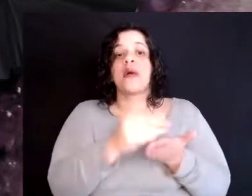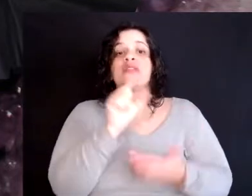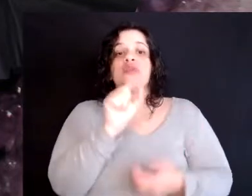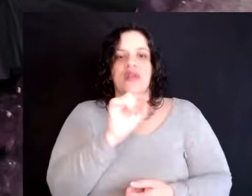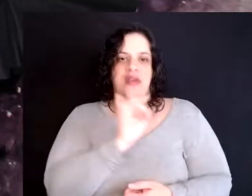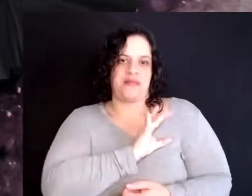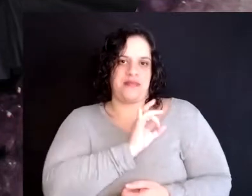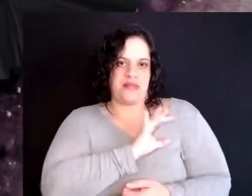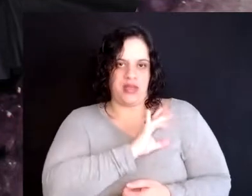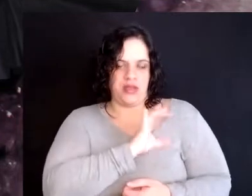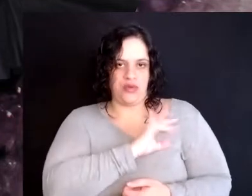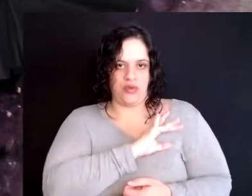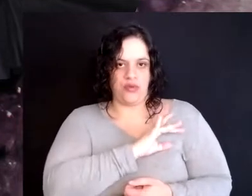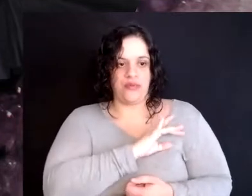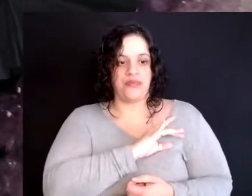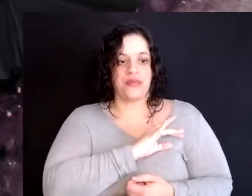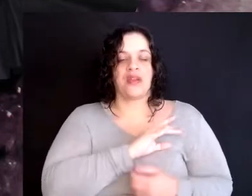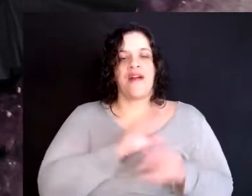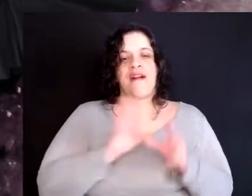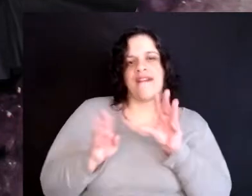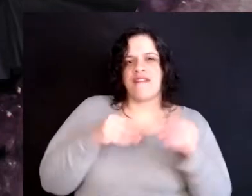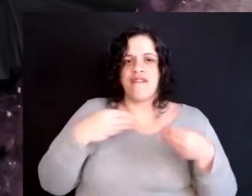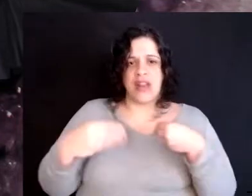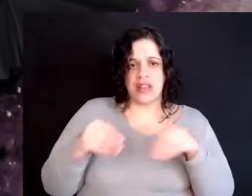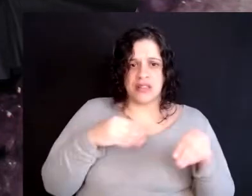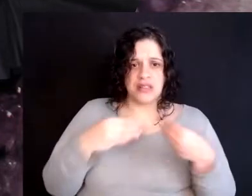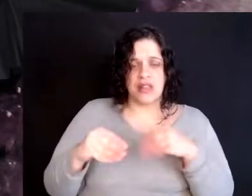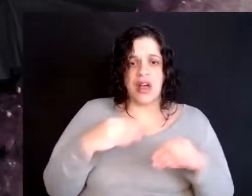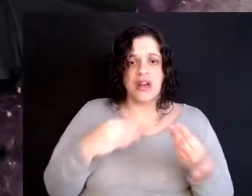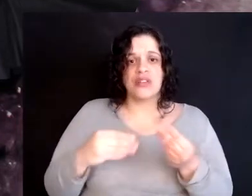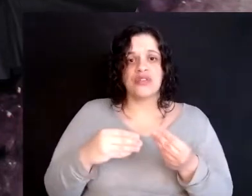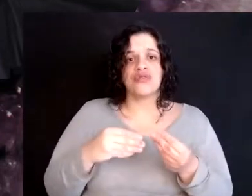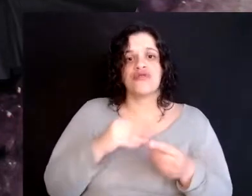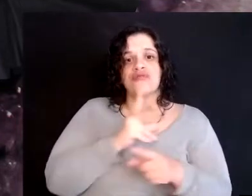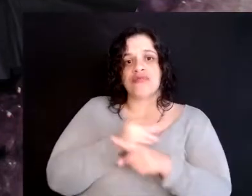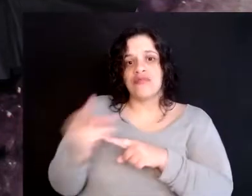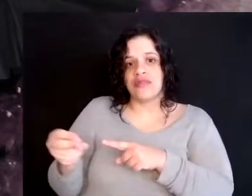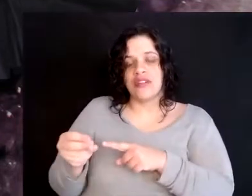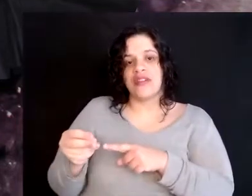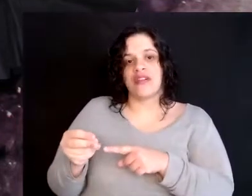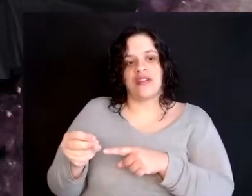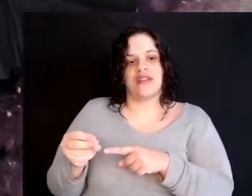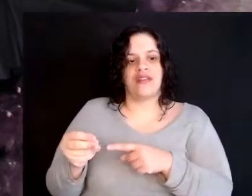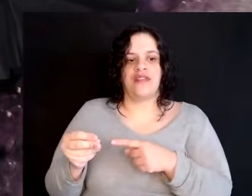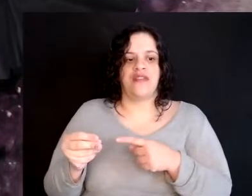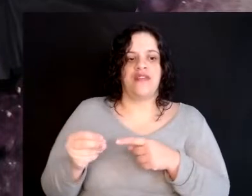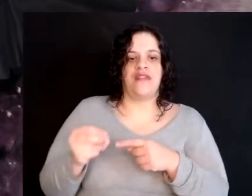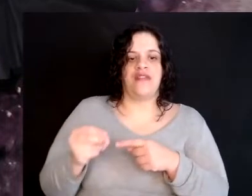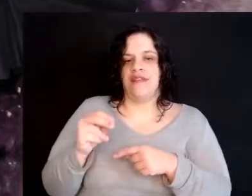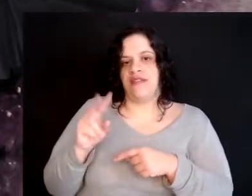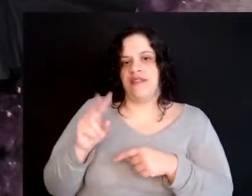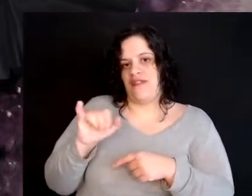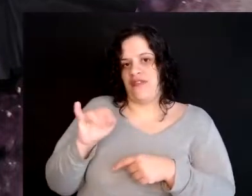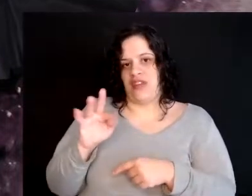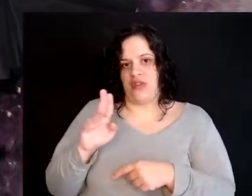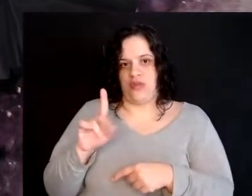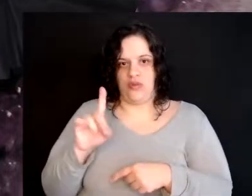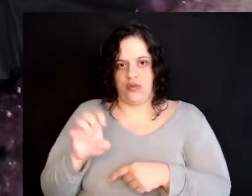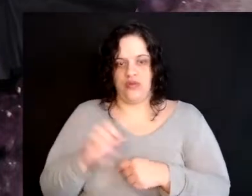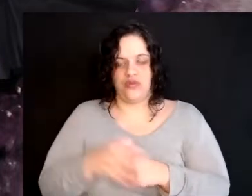do que a força das intrigas. A força da essência é maior do que a força da